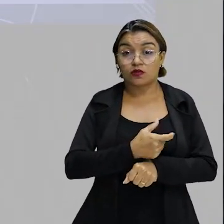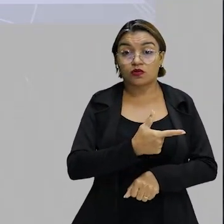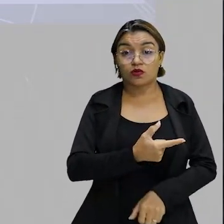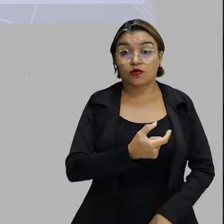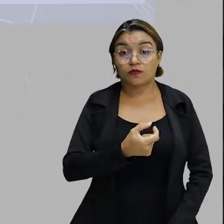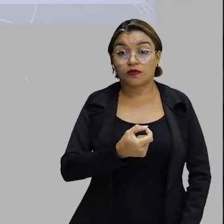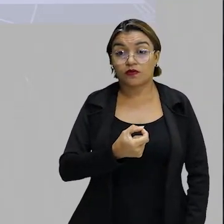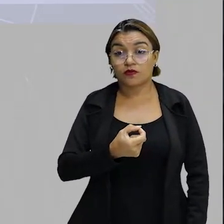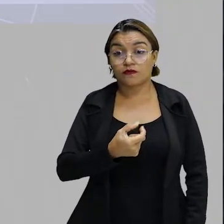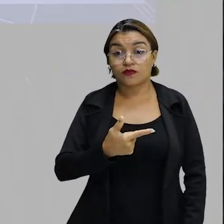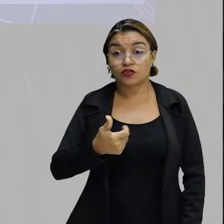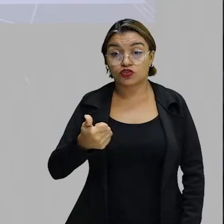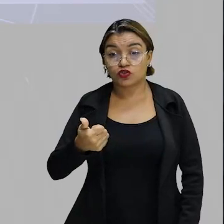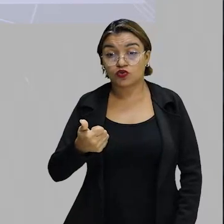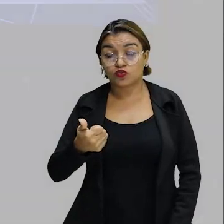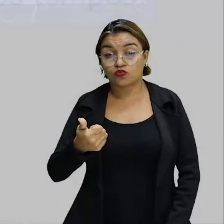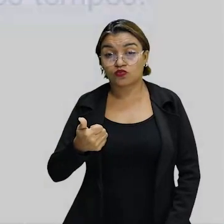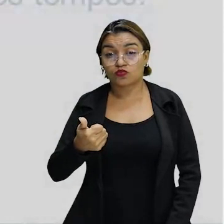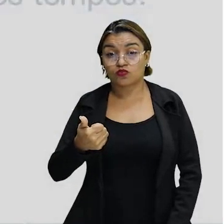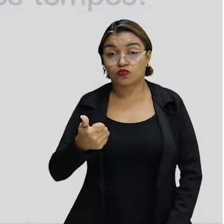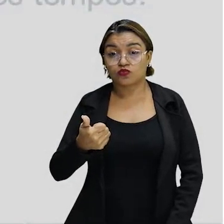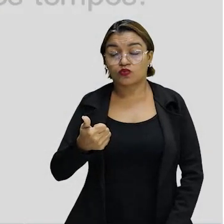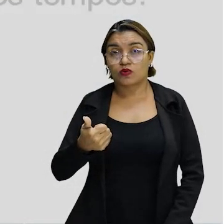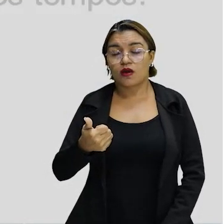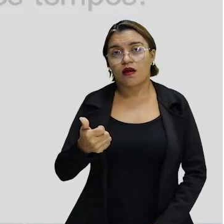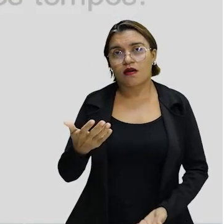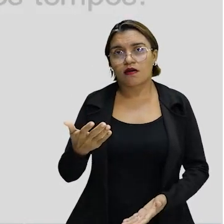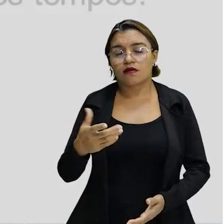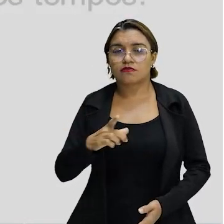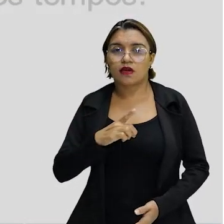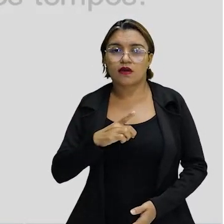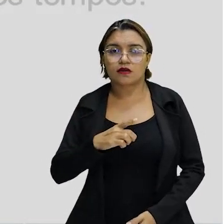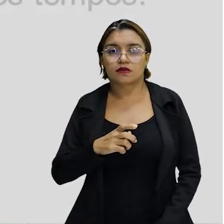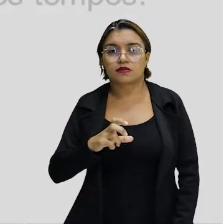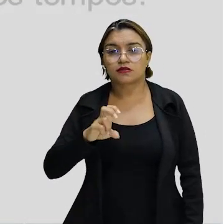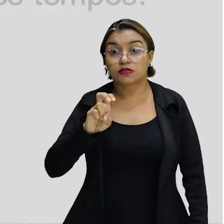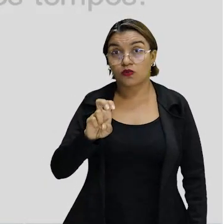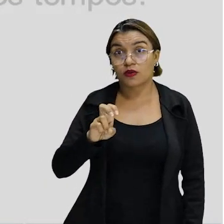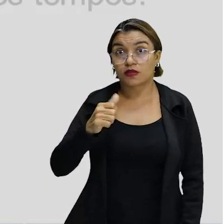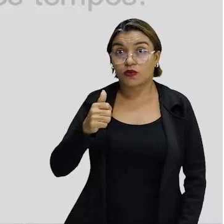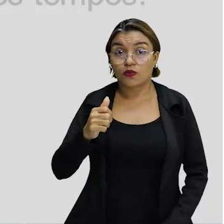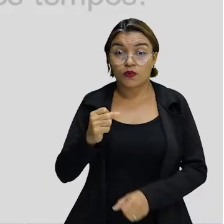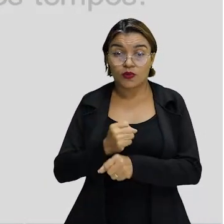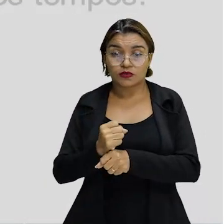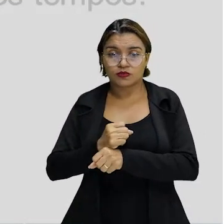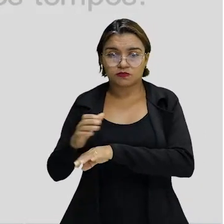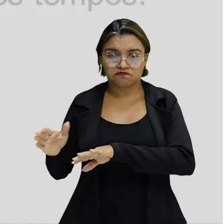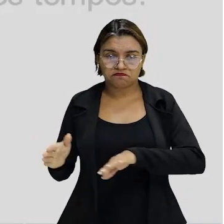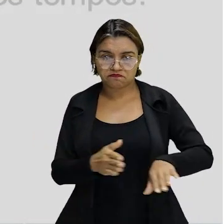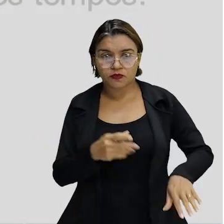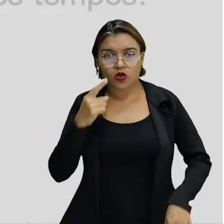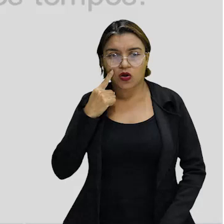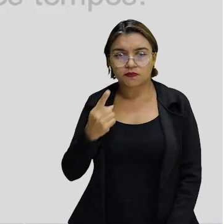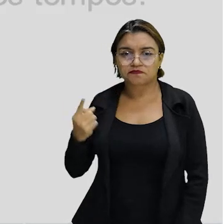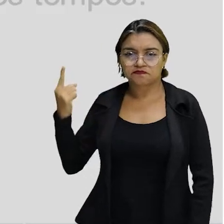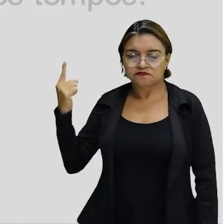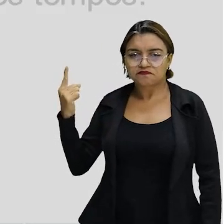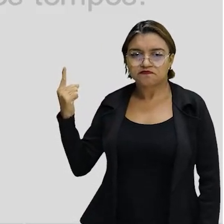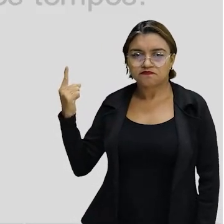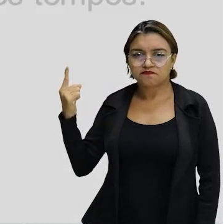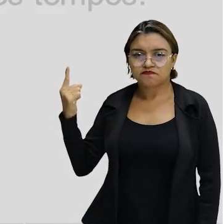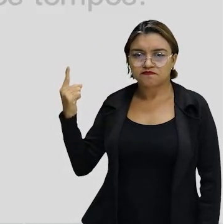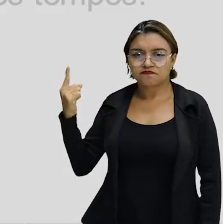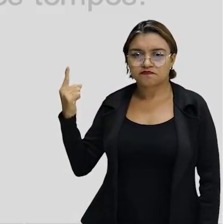está fazendo 50 anos, tá certo? Olha aqui o Black Power, olha aqui a figura aí na tua tela. No que diz respeito